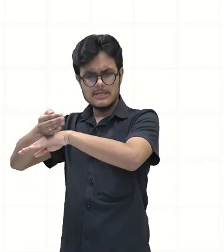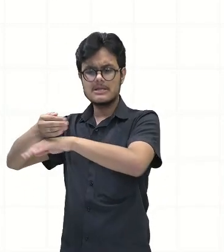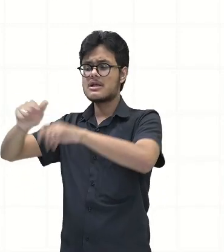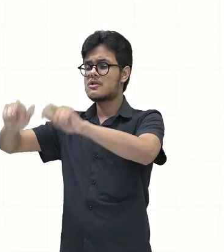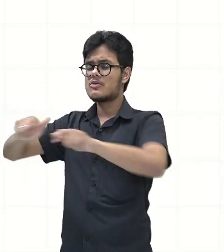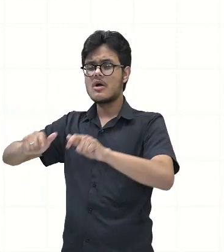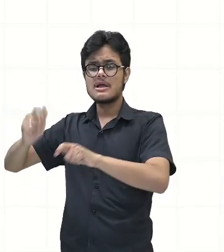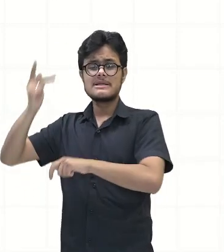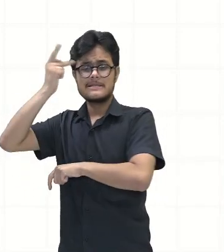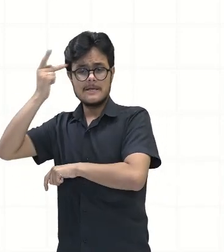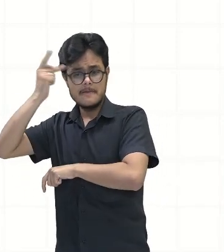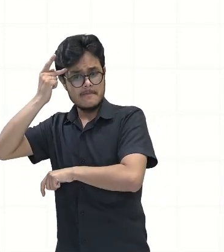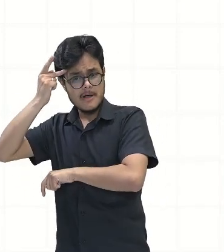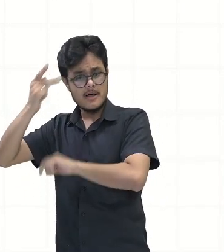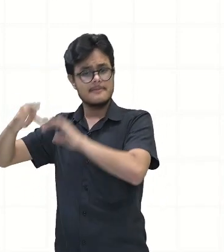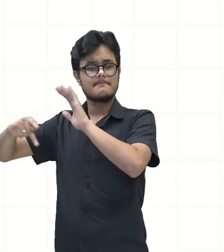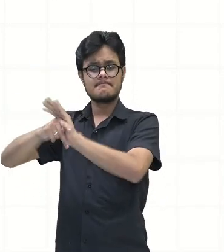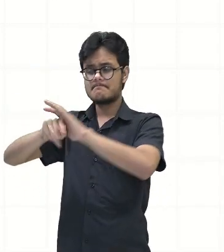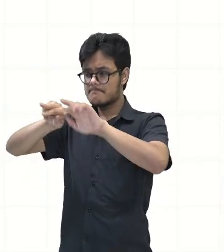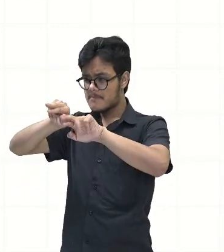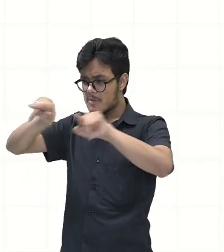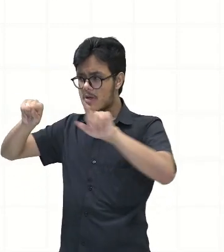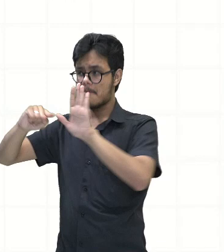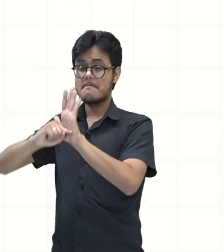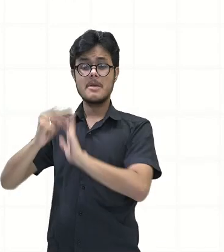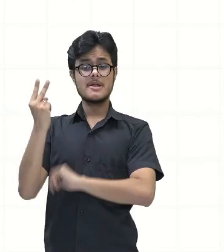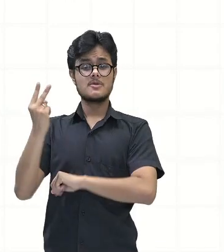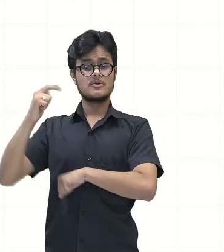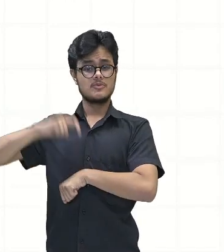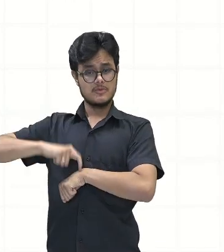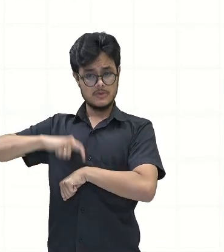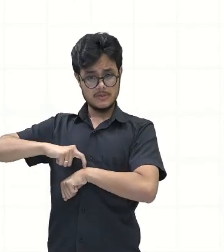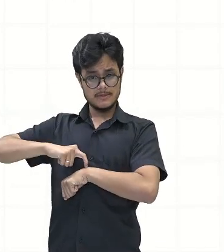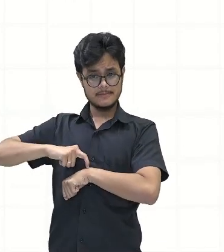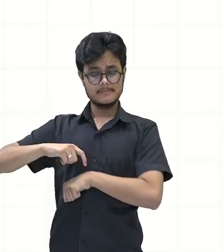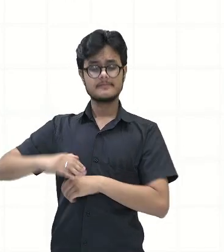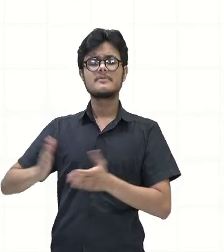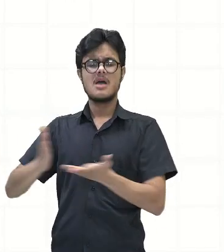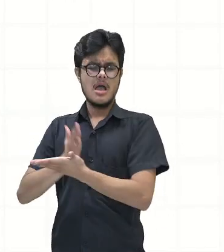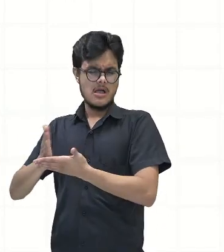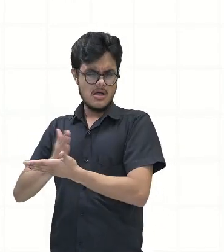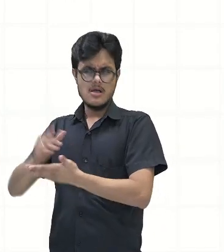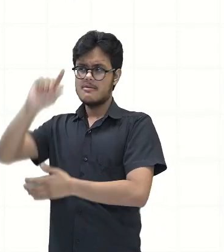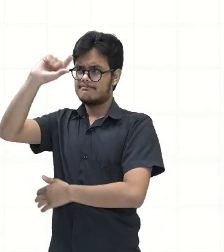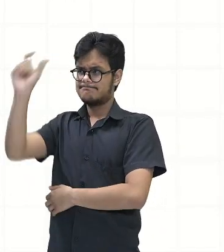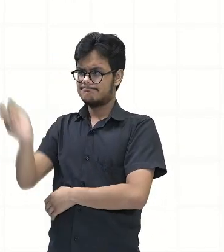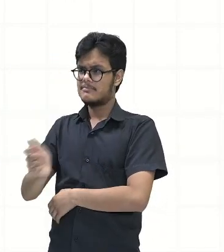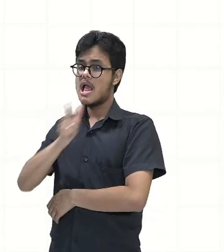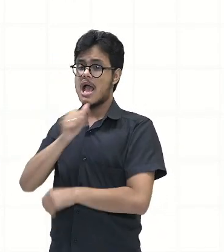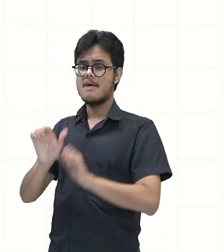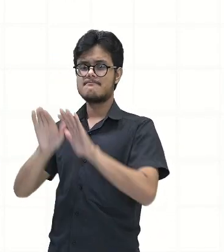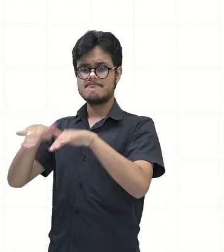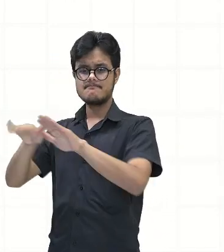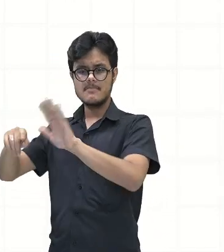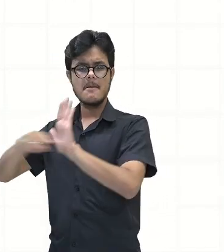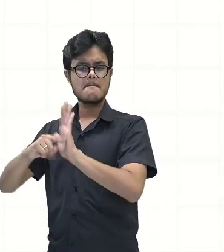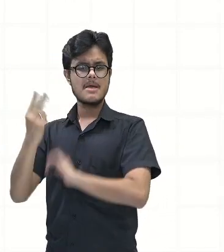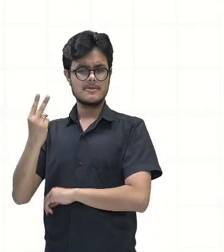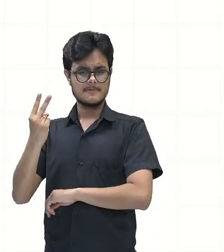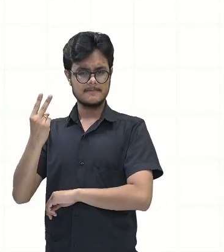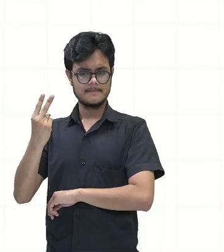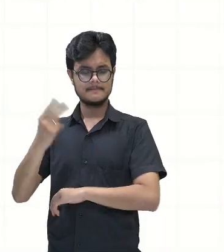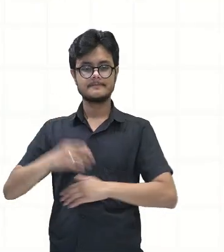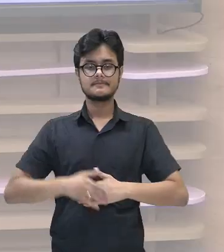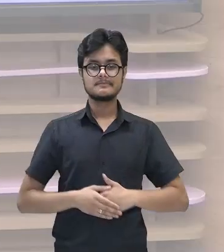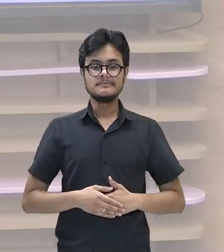São Pedro, o atol das Rocas, né? Algumas ilhas oceânicas que estão dentro do fuso horário -2. Isso quer dizer